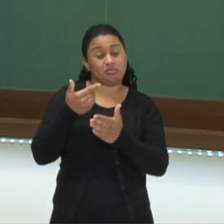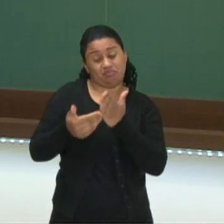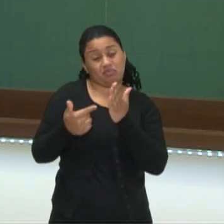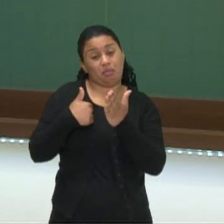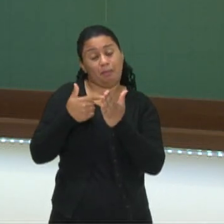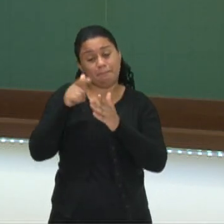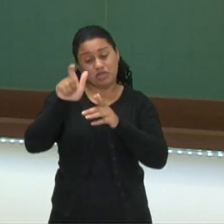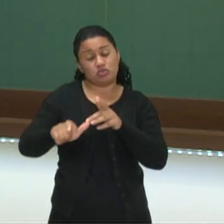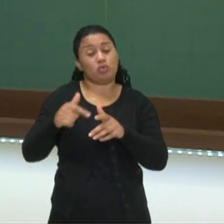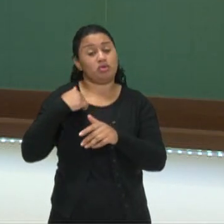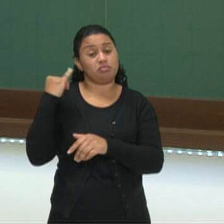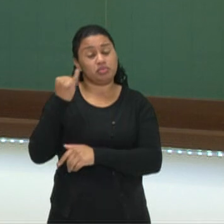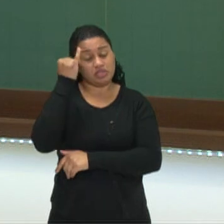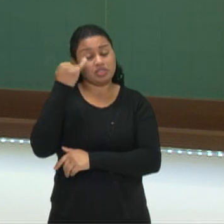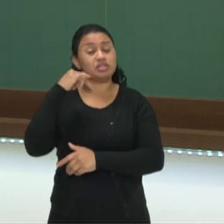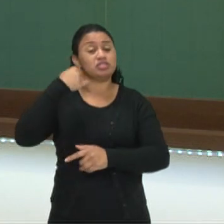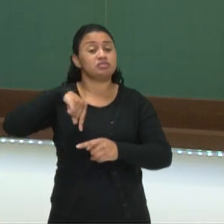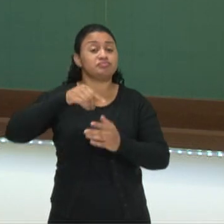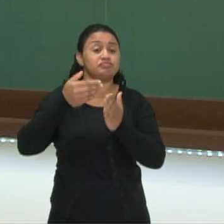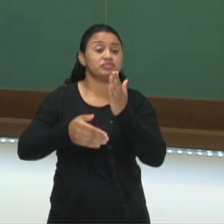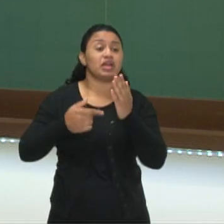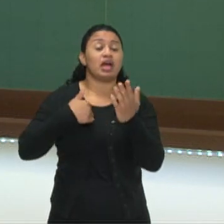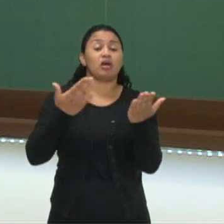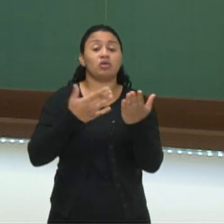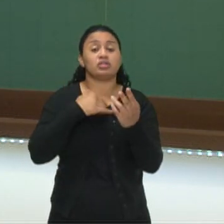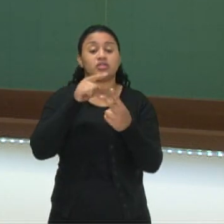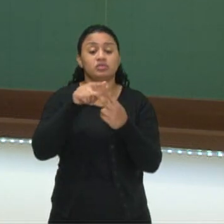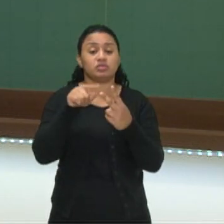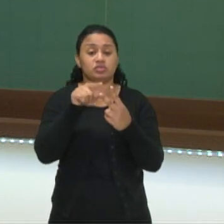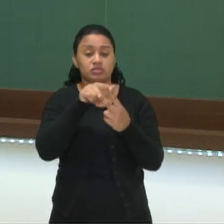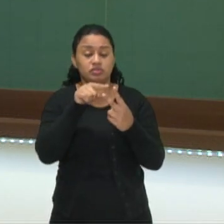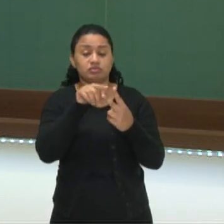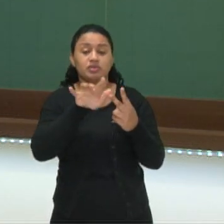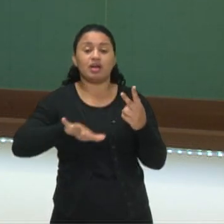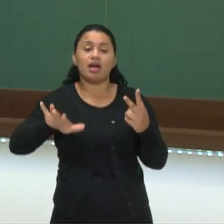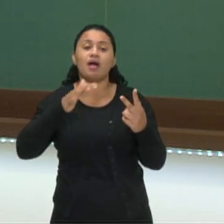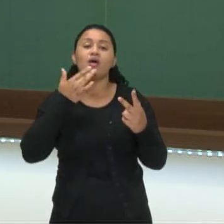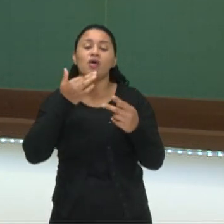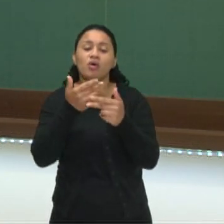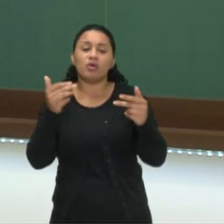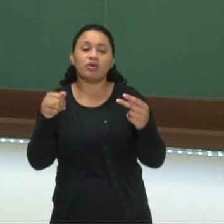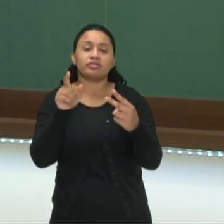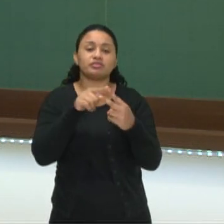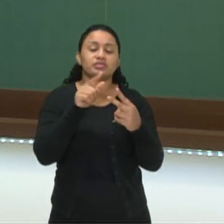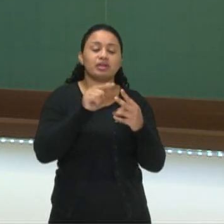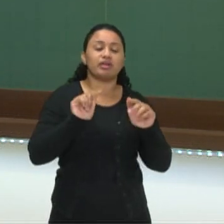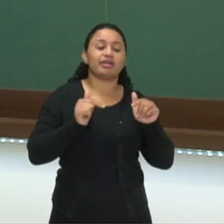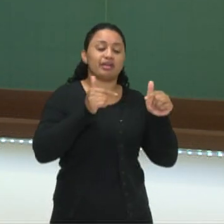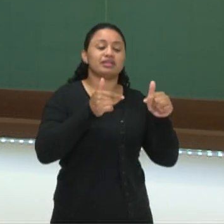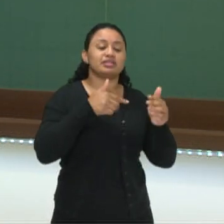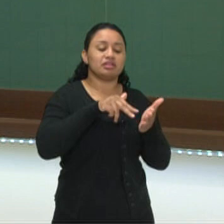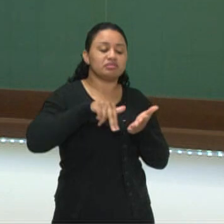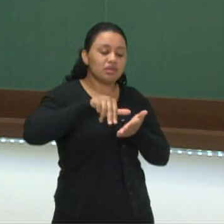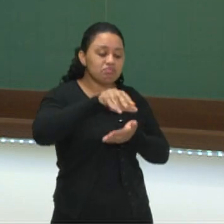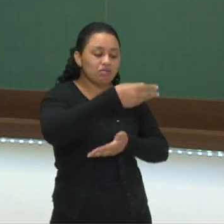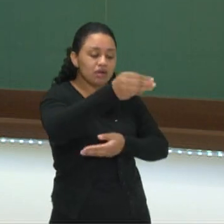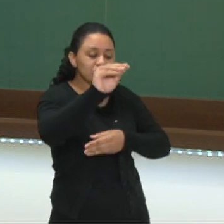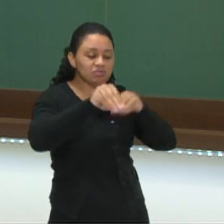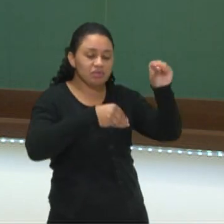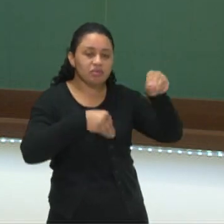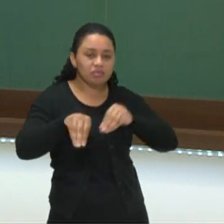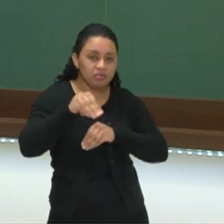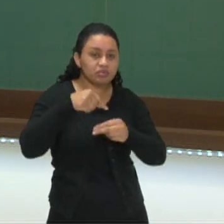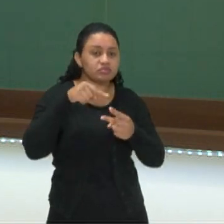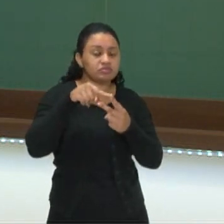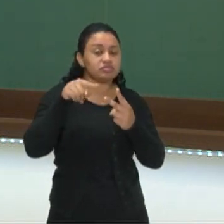pintura mundial. Mas nós temos agora dois estilos. Então nós temos os campos de cor e nós temos a pintura de ação, as duas vertentes do